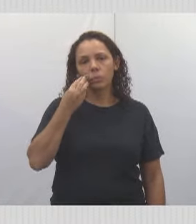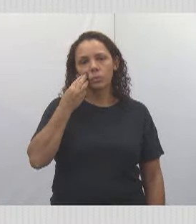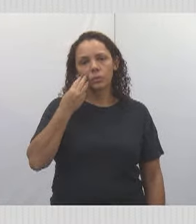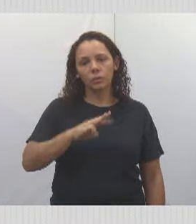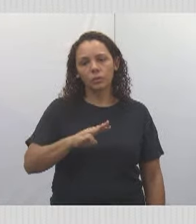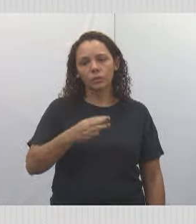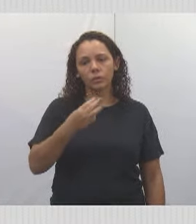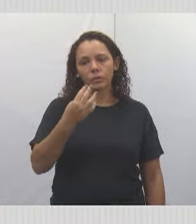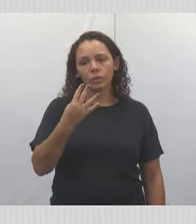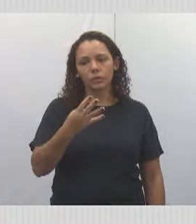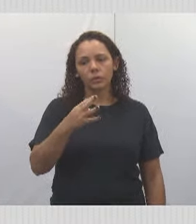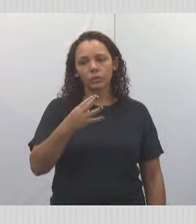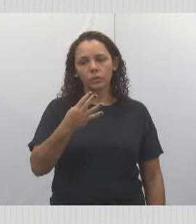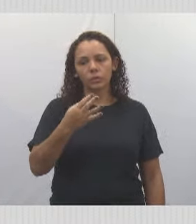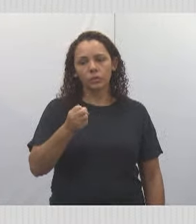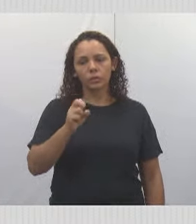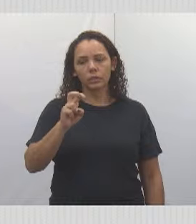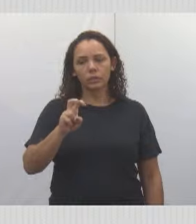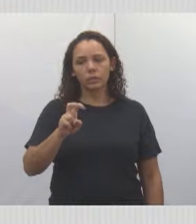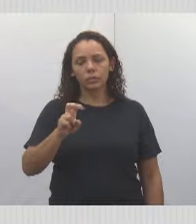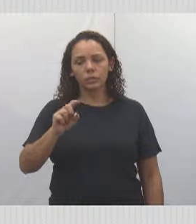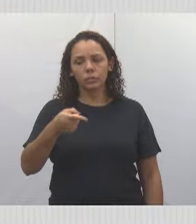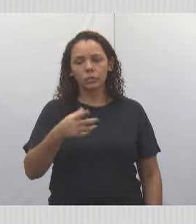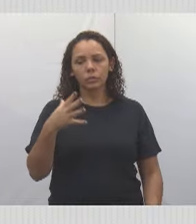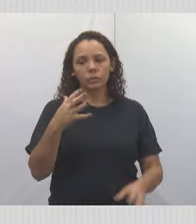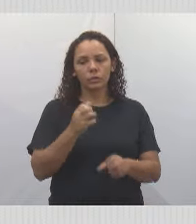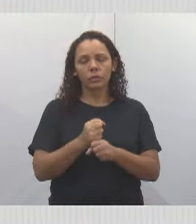R$54.485.645. Total,